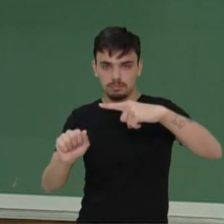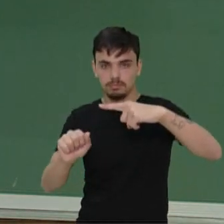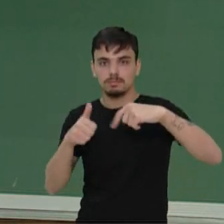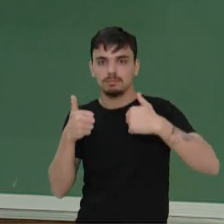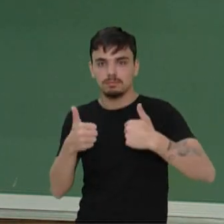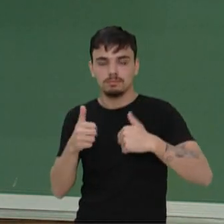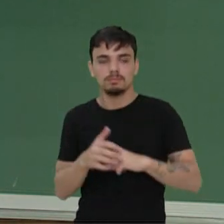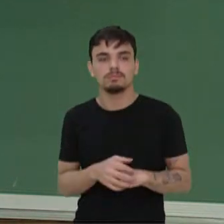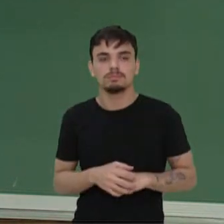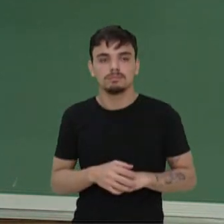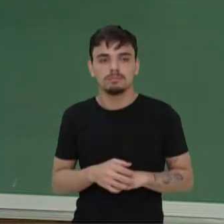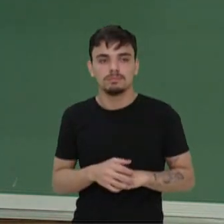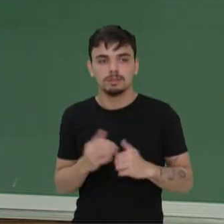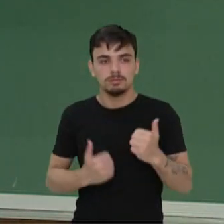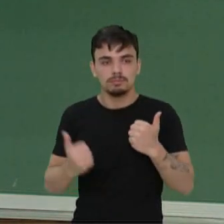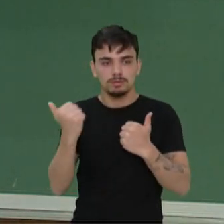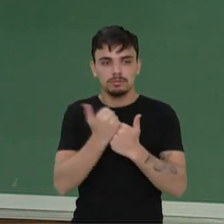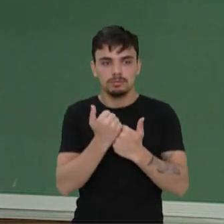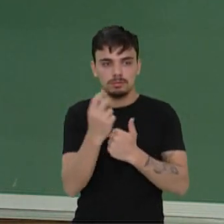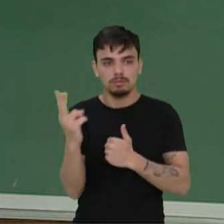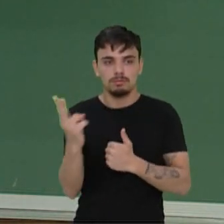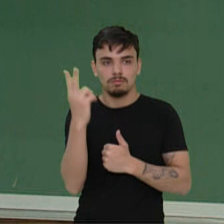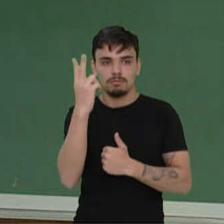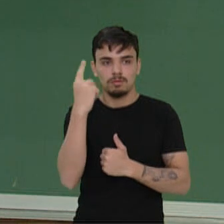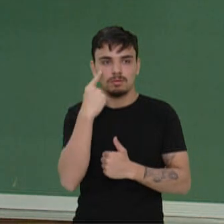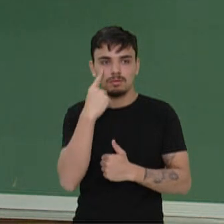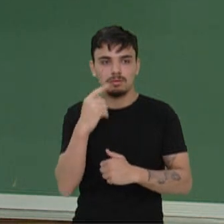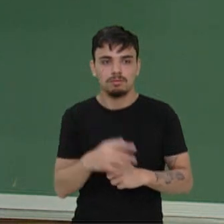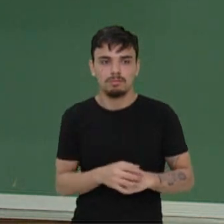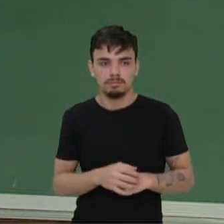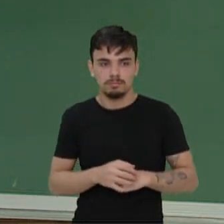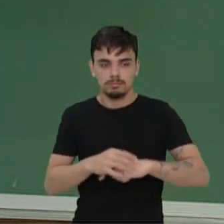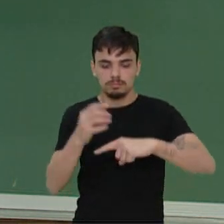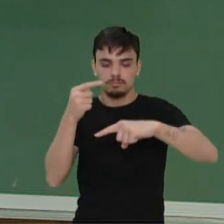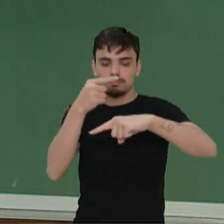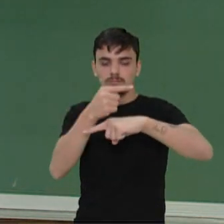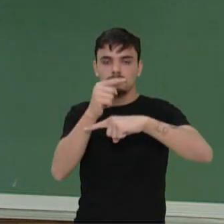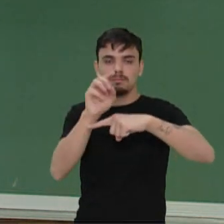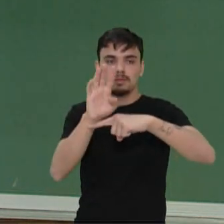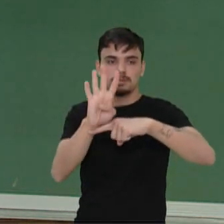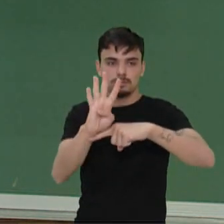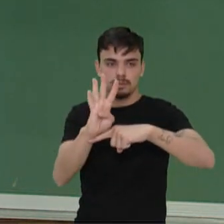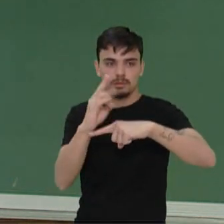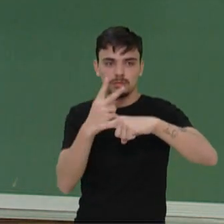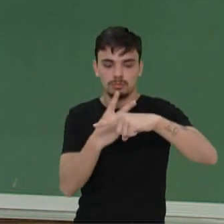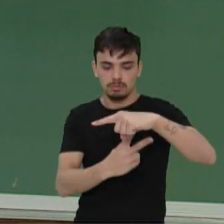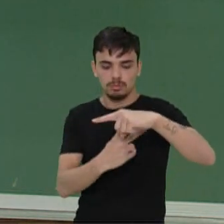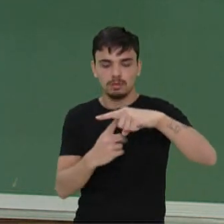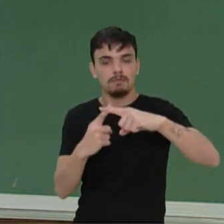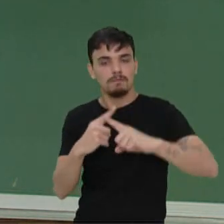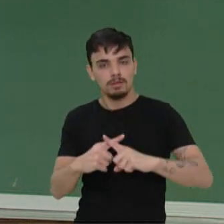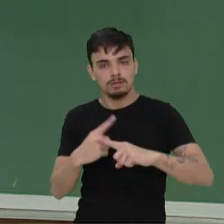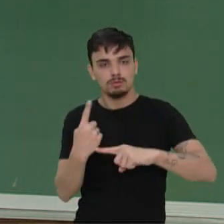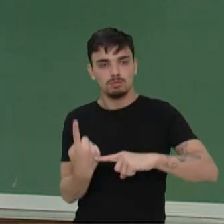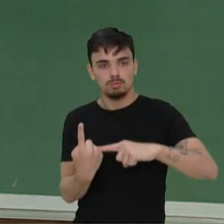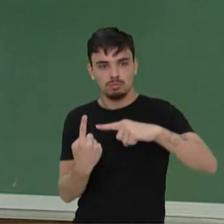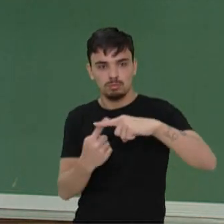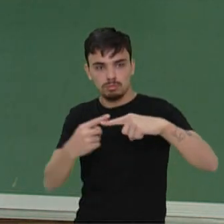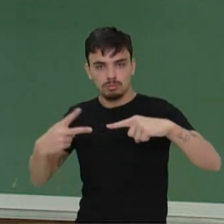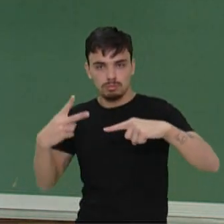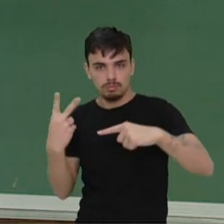sobre 2a. Substituindo os valores, o b vale menos 4, a vale 1, substitua ali e você vai encontrar que o x do vértice vale 2,